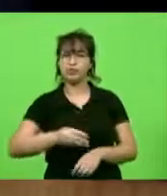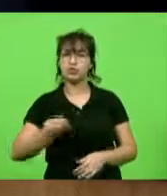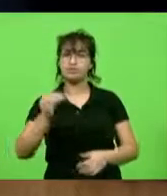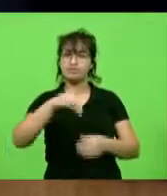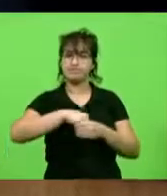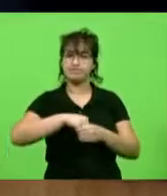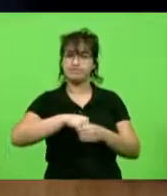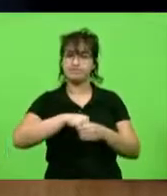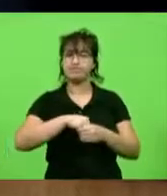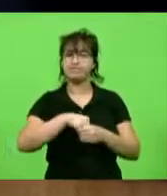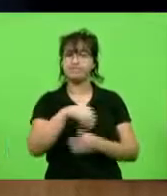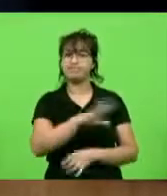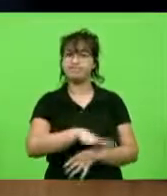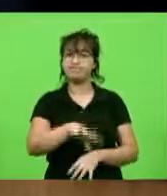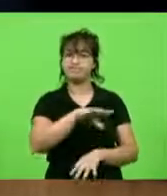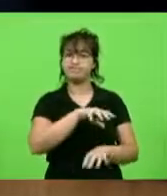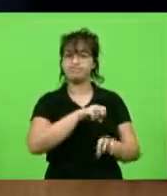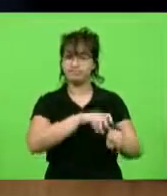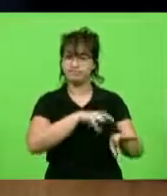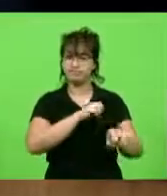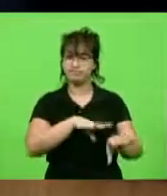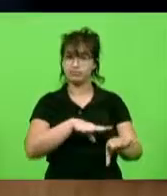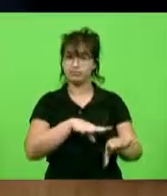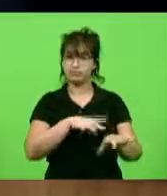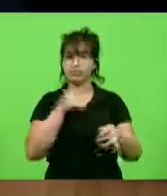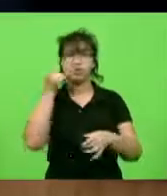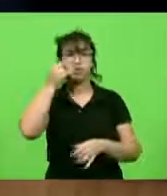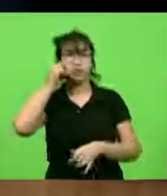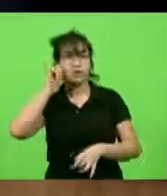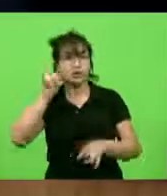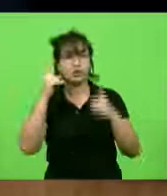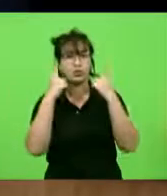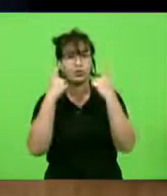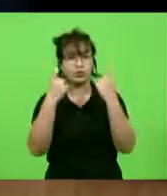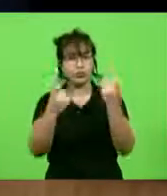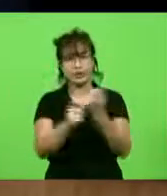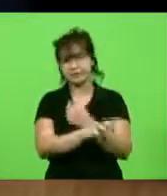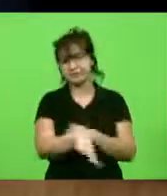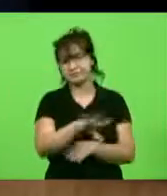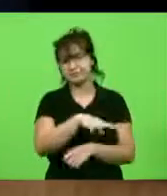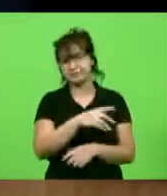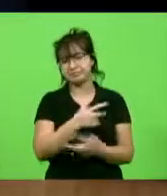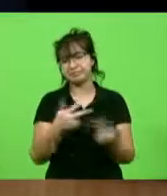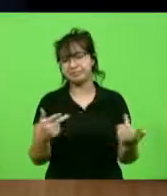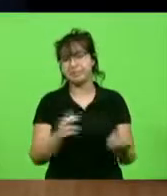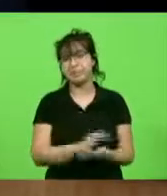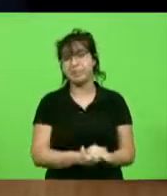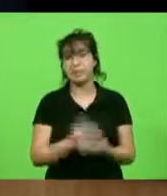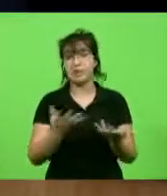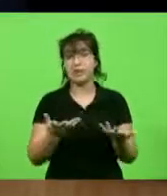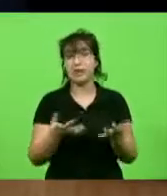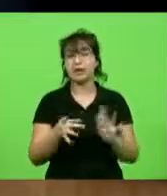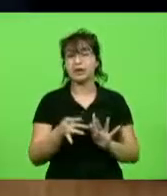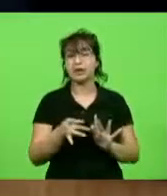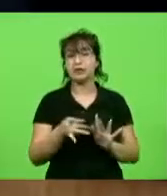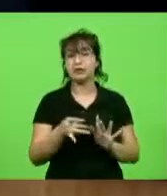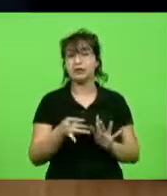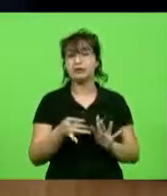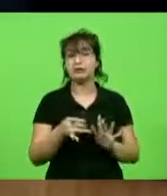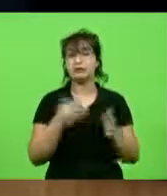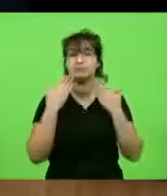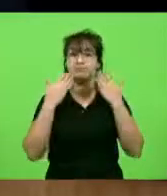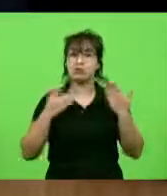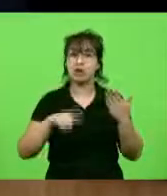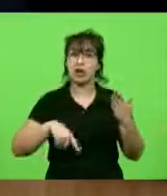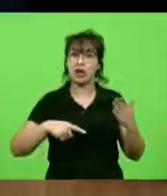escolar, prevenindo, evitando práticas de violência. Enfim, eu quero apenas destacar como um avanço para